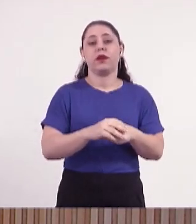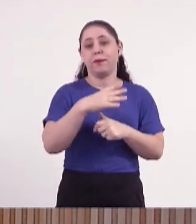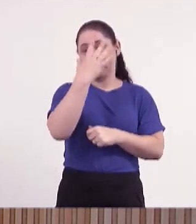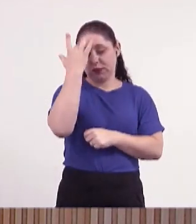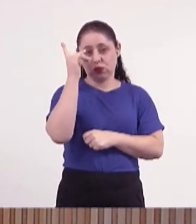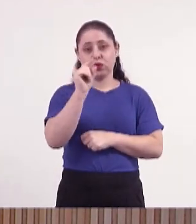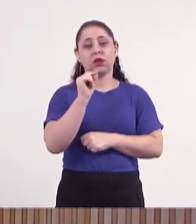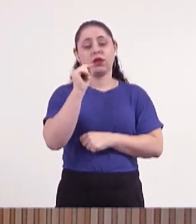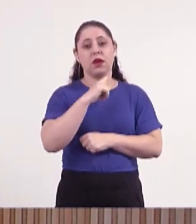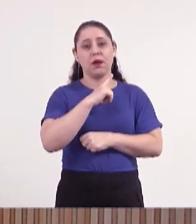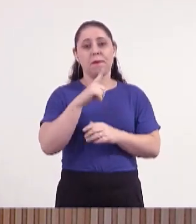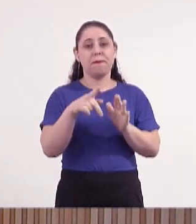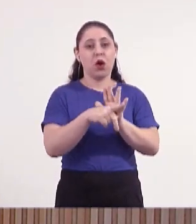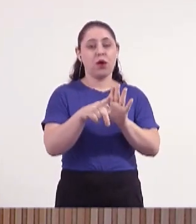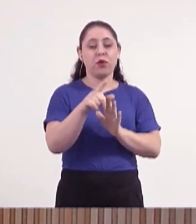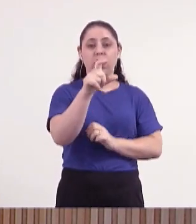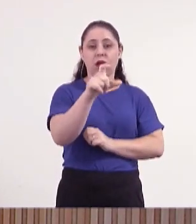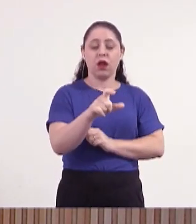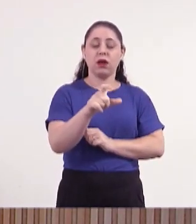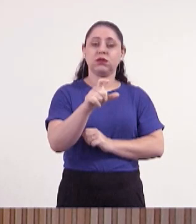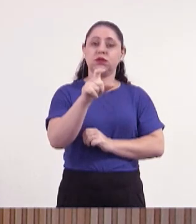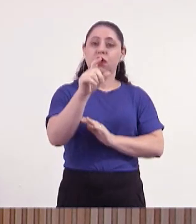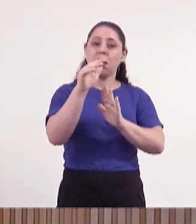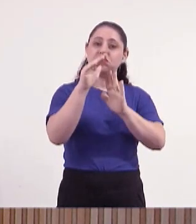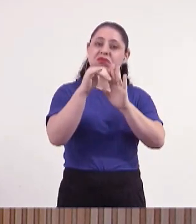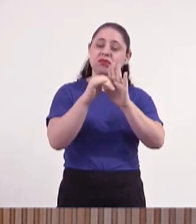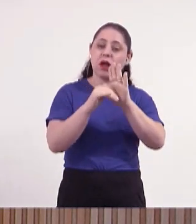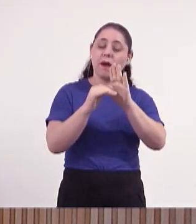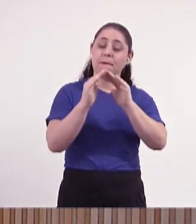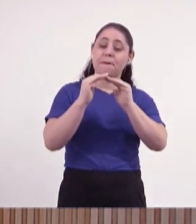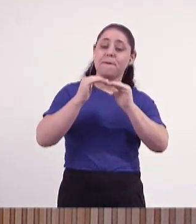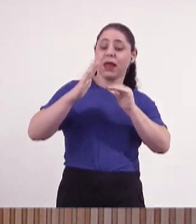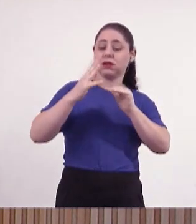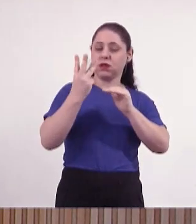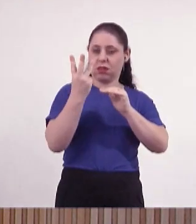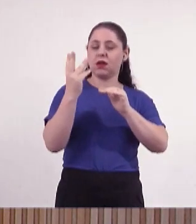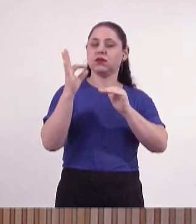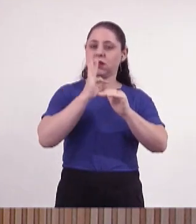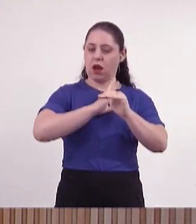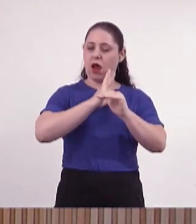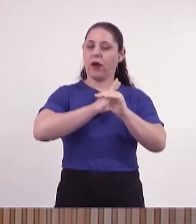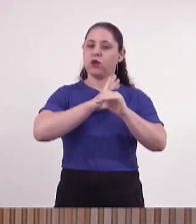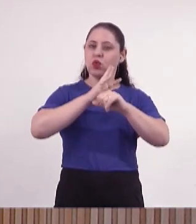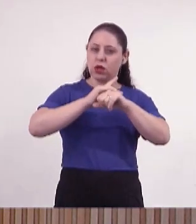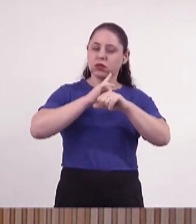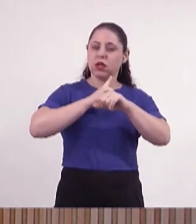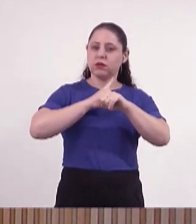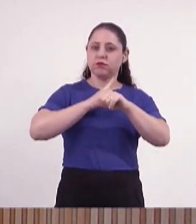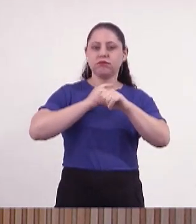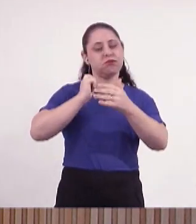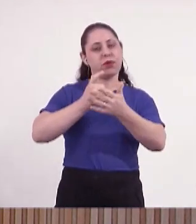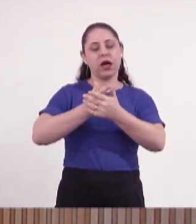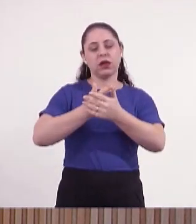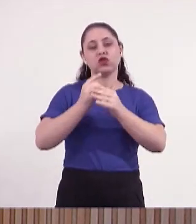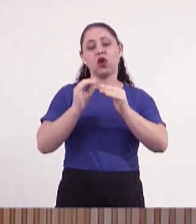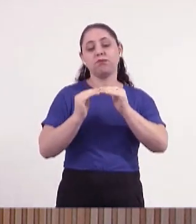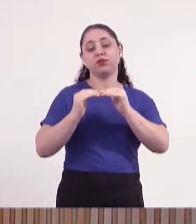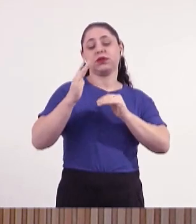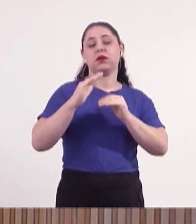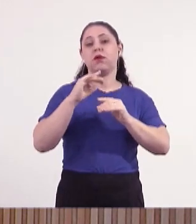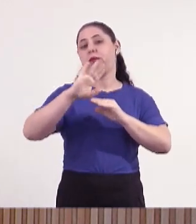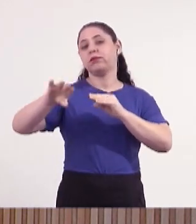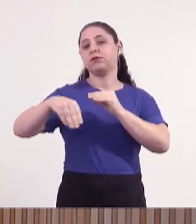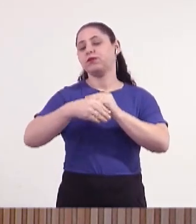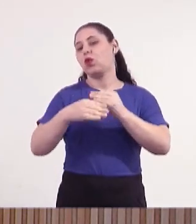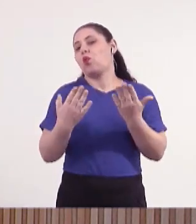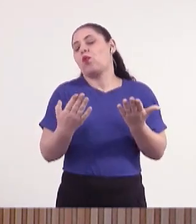aquilo sobre o valor que iria superar esses 3 salários mínimos. Por que está em redação final? Porque teve emenda. E